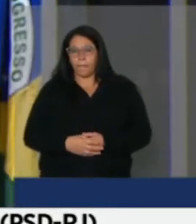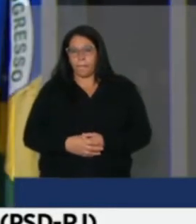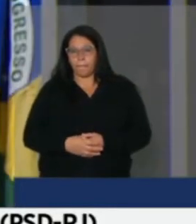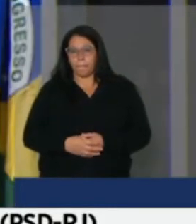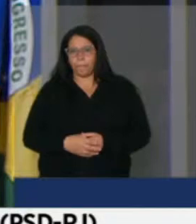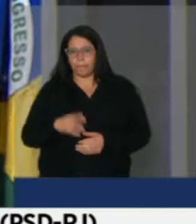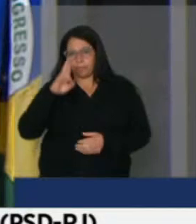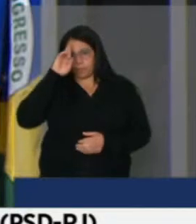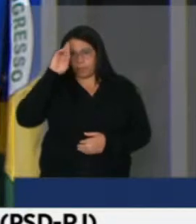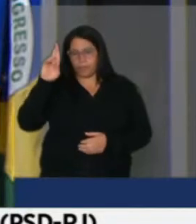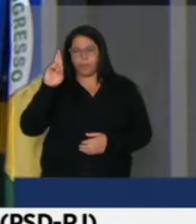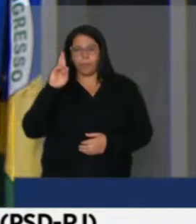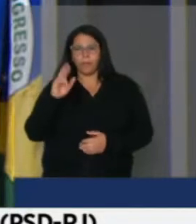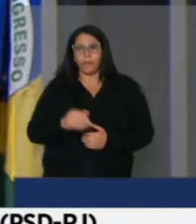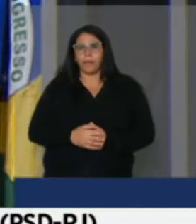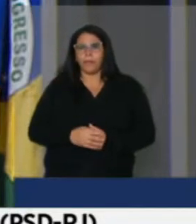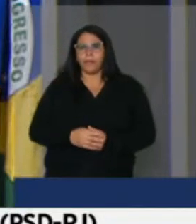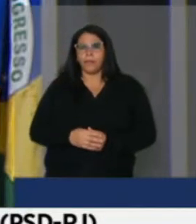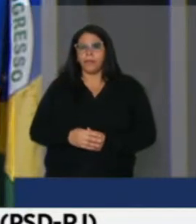Senhoras e senhores,